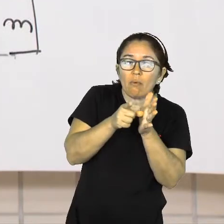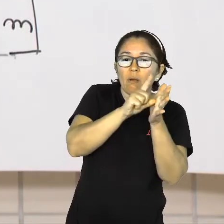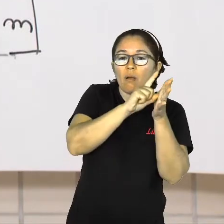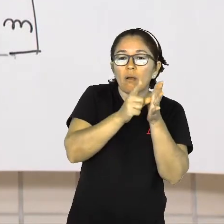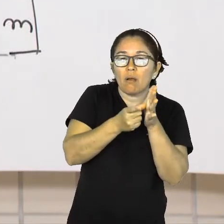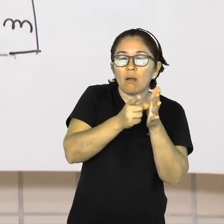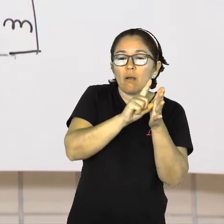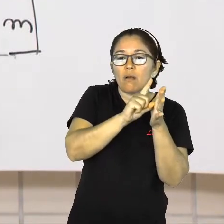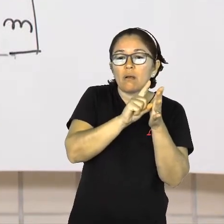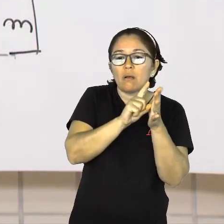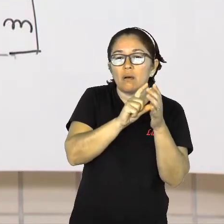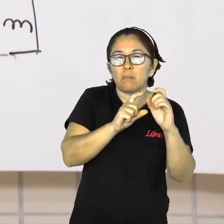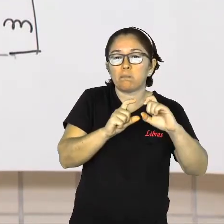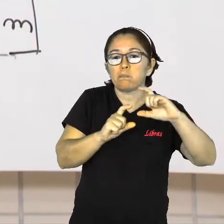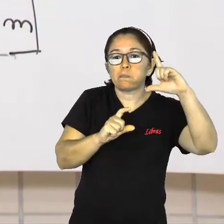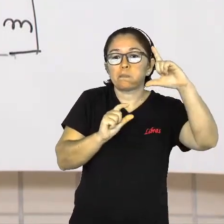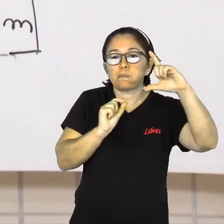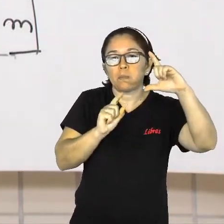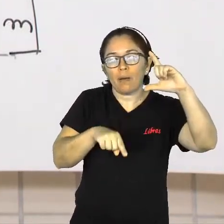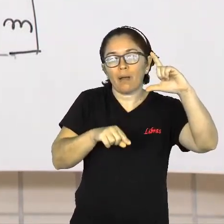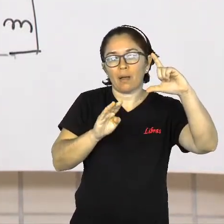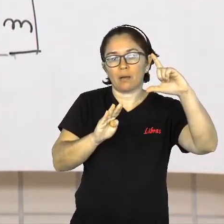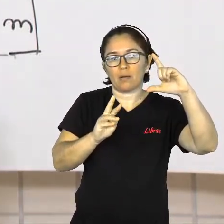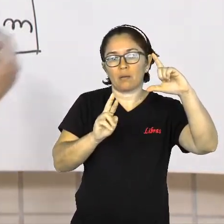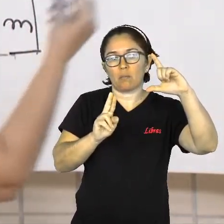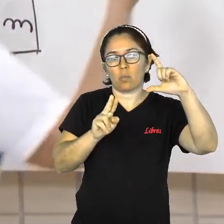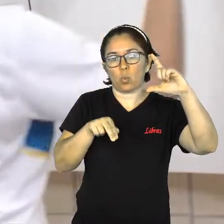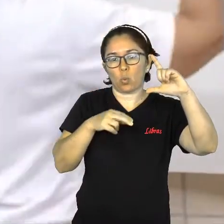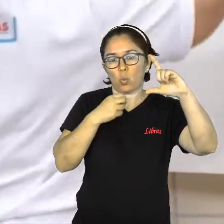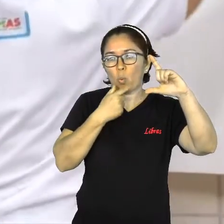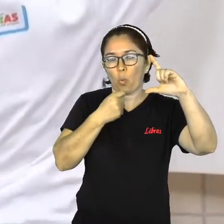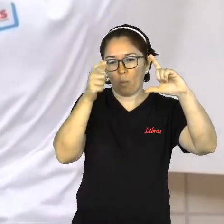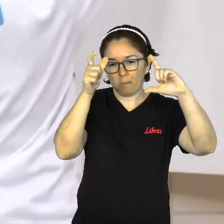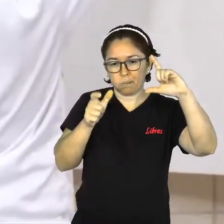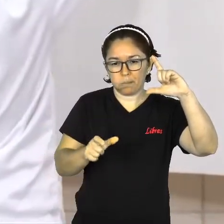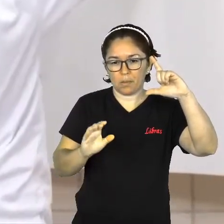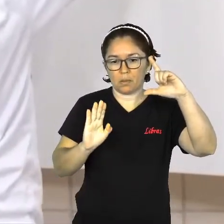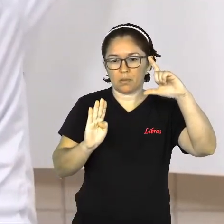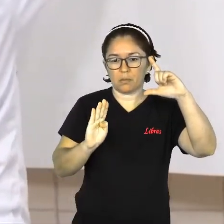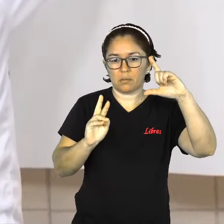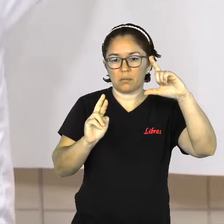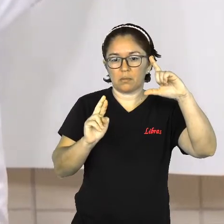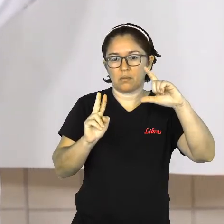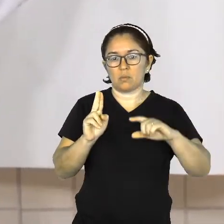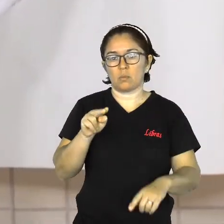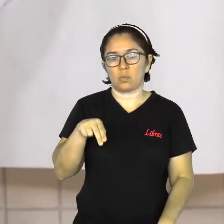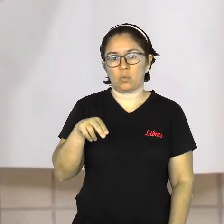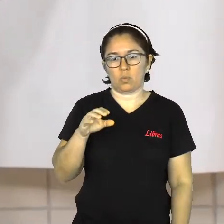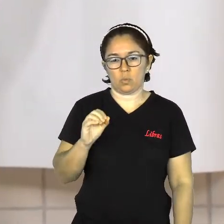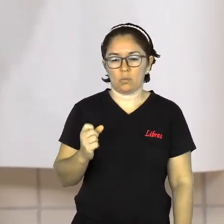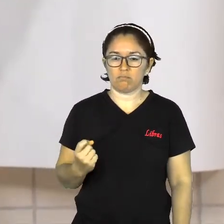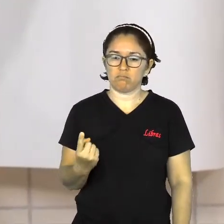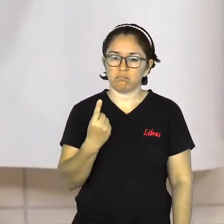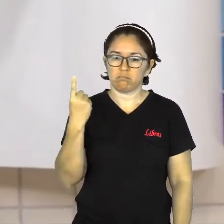Quem? O Bruno, turminha. O Bruno, ó, o Bruno tá com 2 metros.